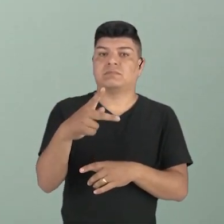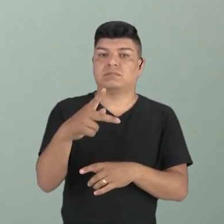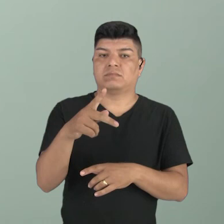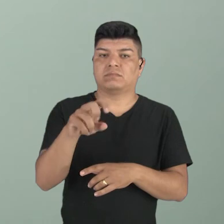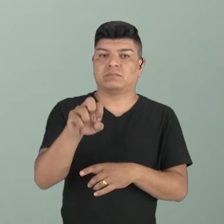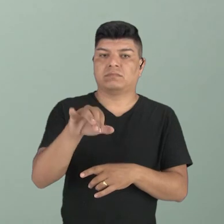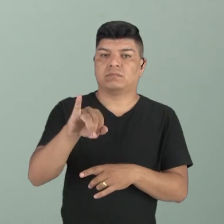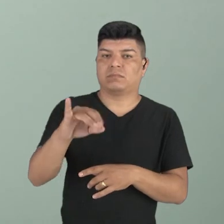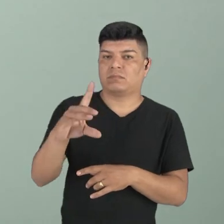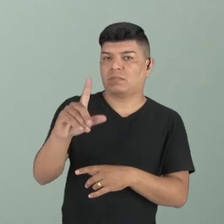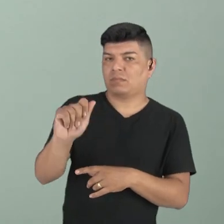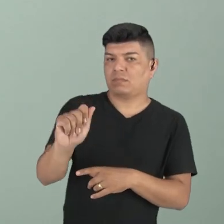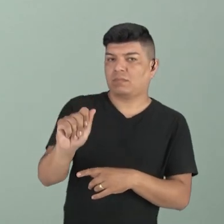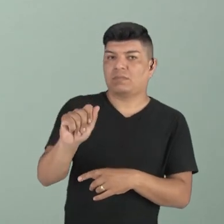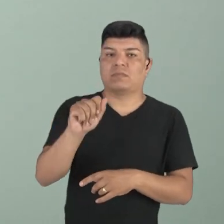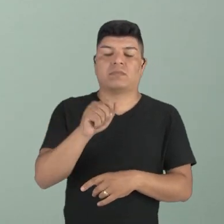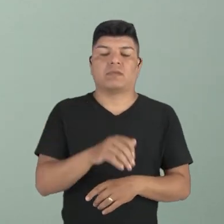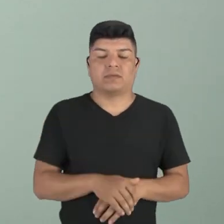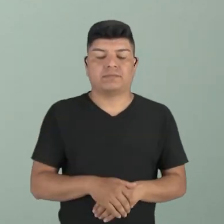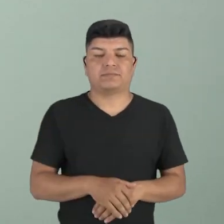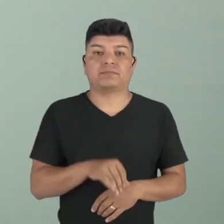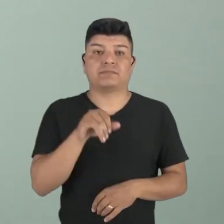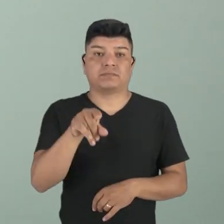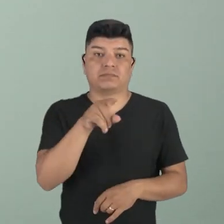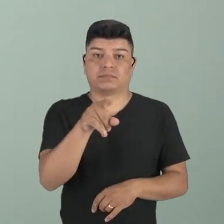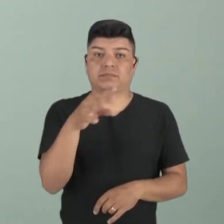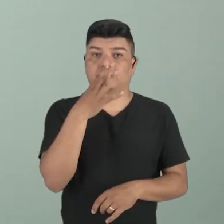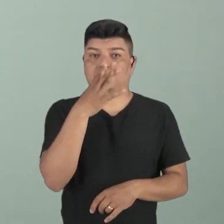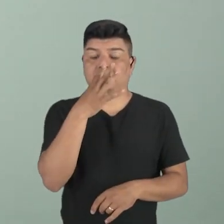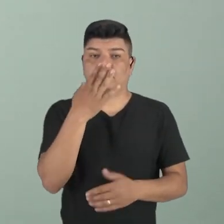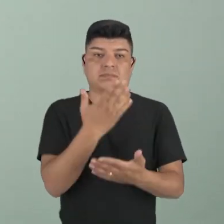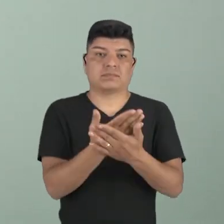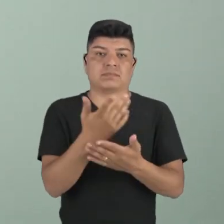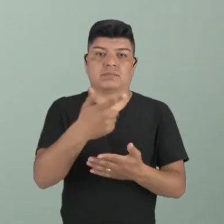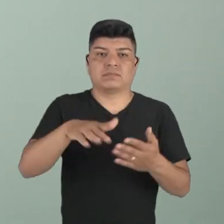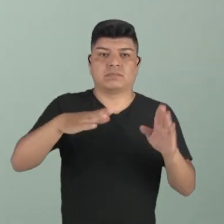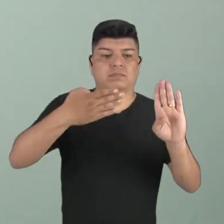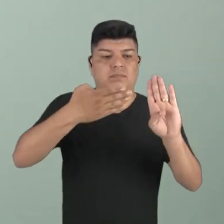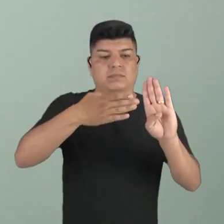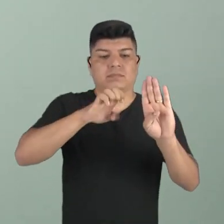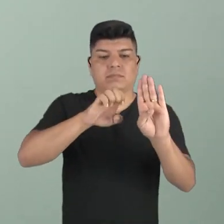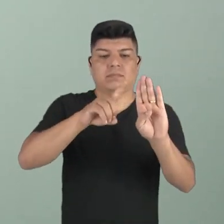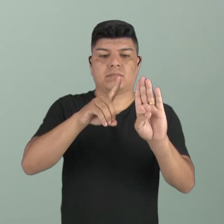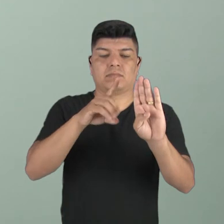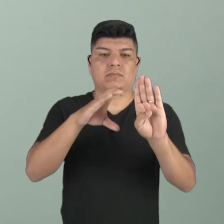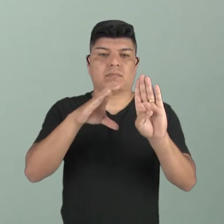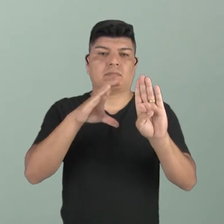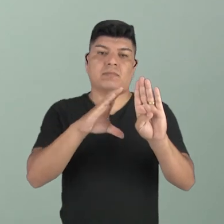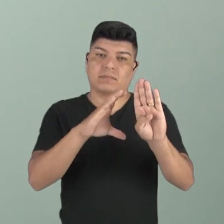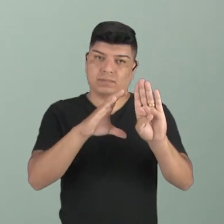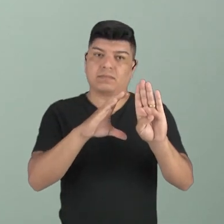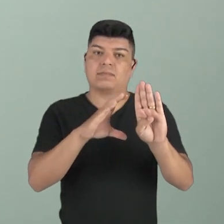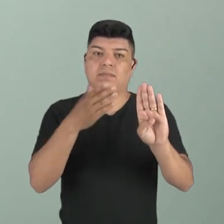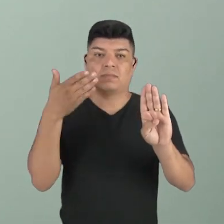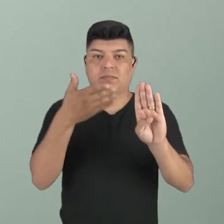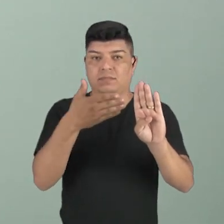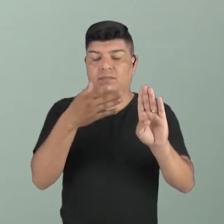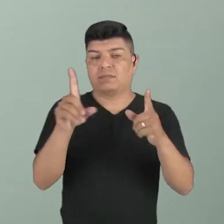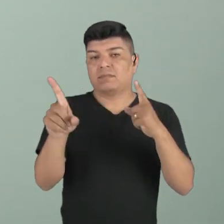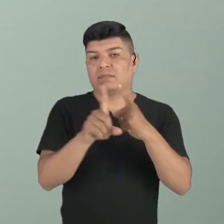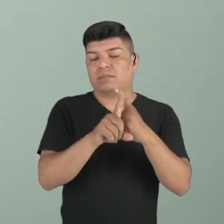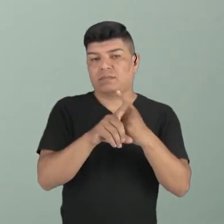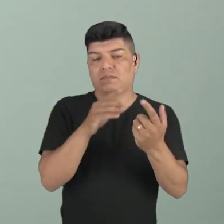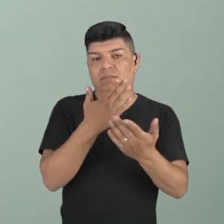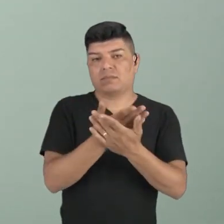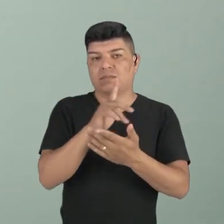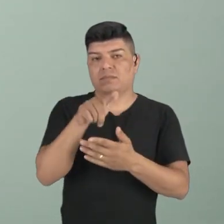periódica. Se você quer assistir essa aula novamente, acesse a nossa plataforma Eduque, né? Lá você vai encontrar